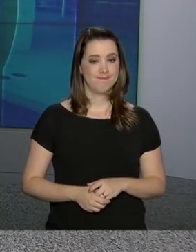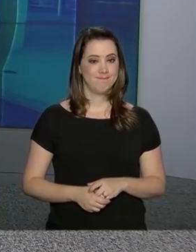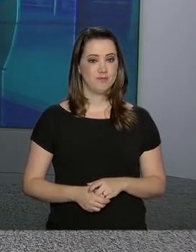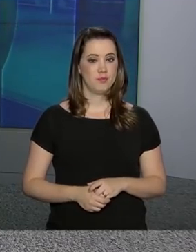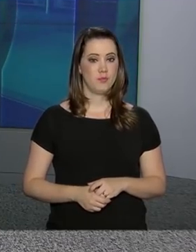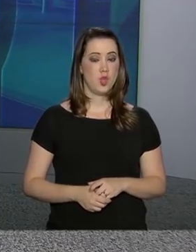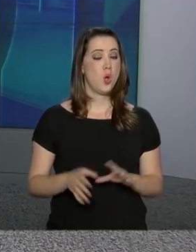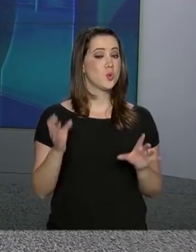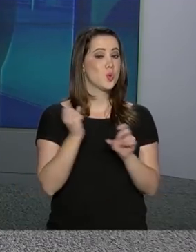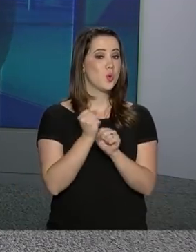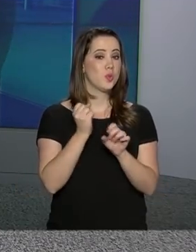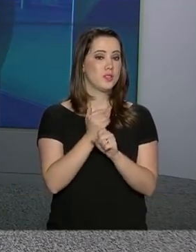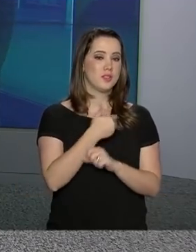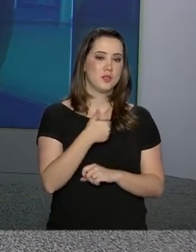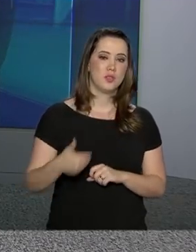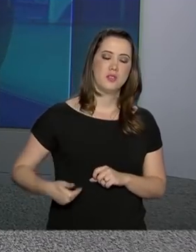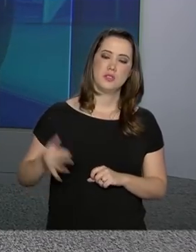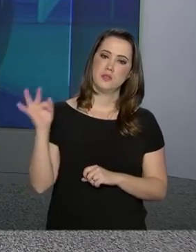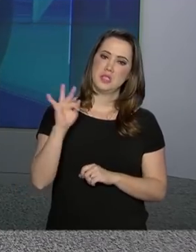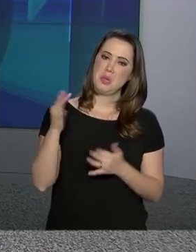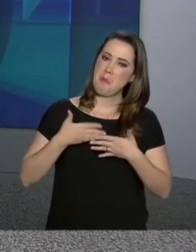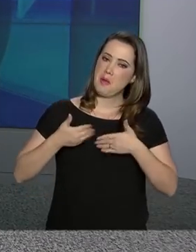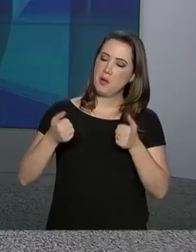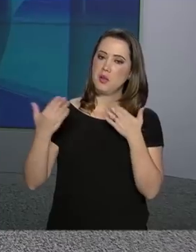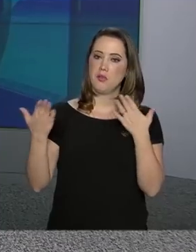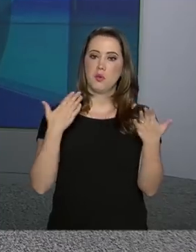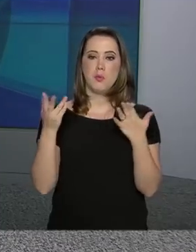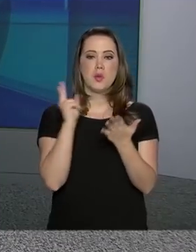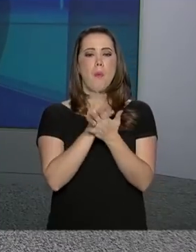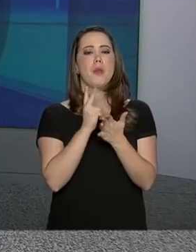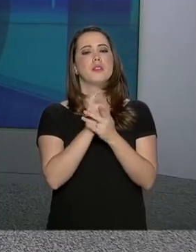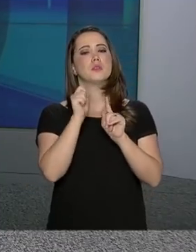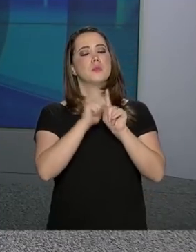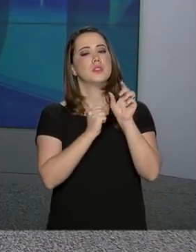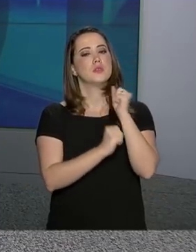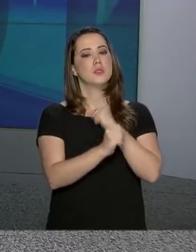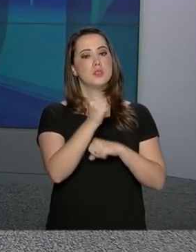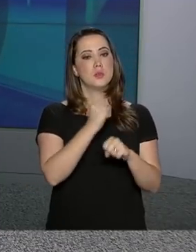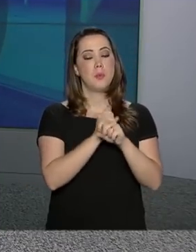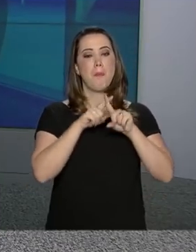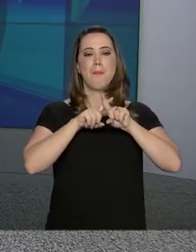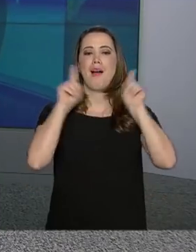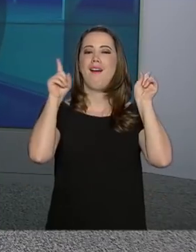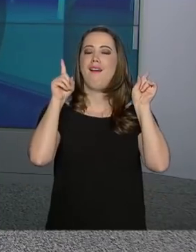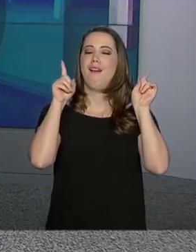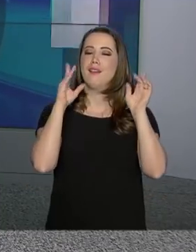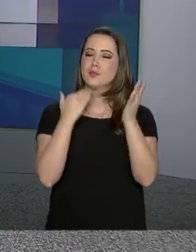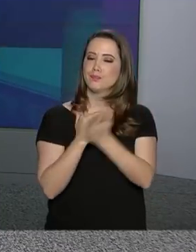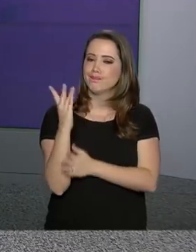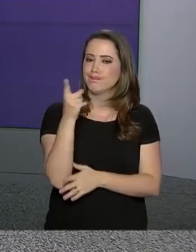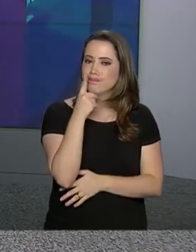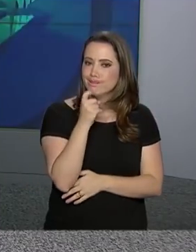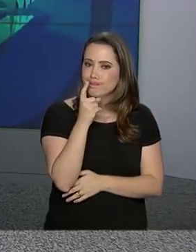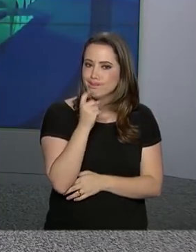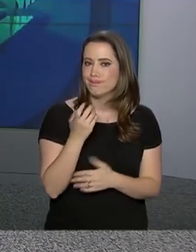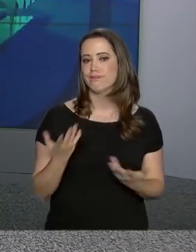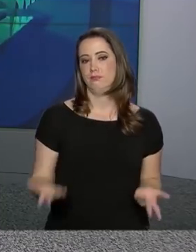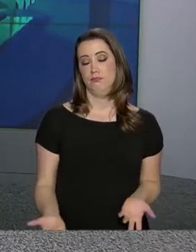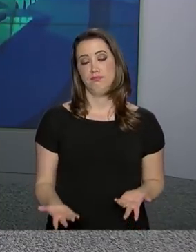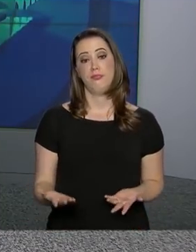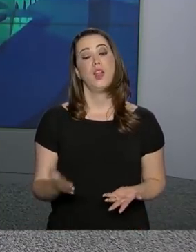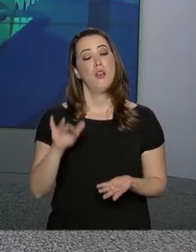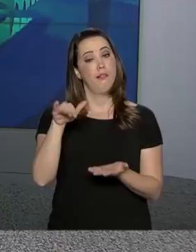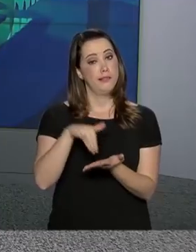As contas do governo em fevereiro melhoraram em relação ao mesmo mês do ano passado, mas ainda estão no vermelho. A Secretaria